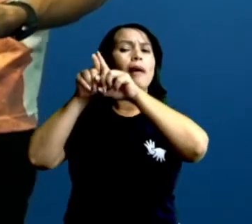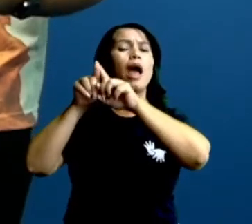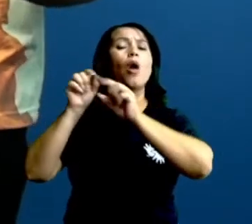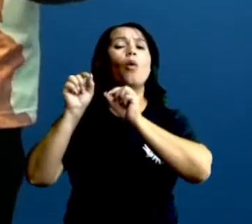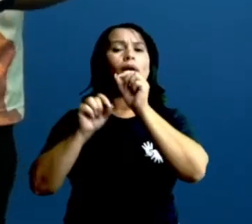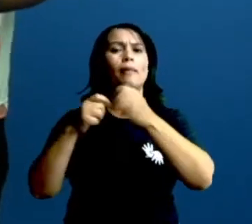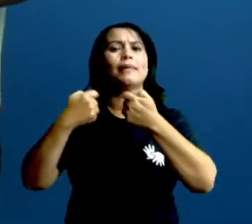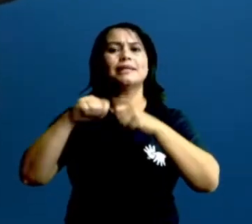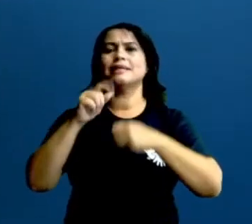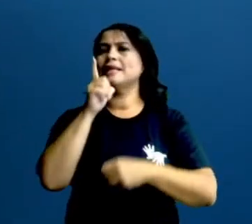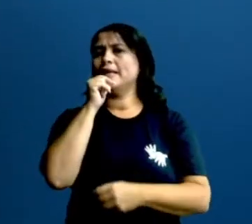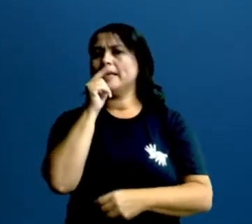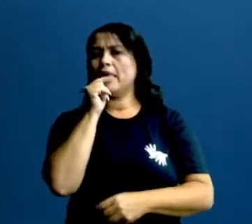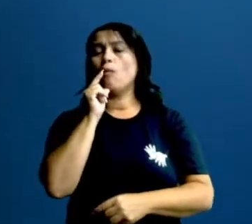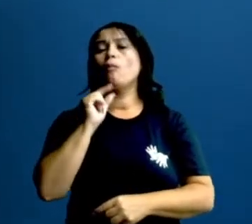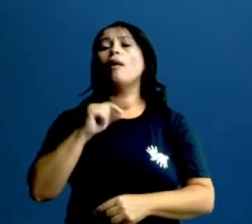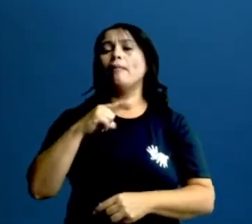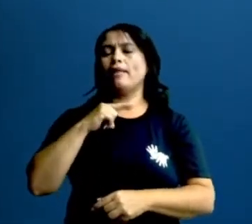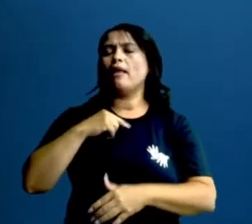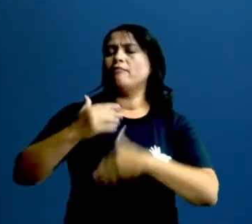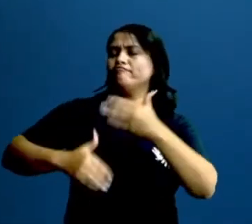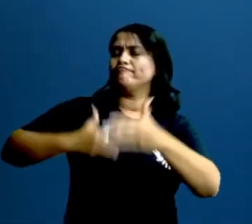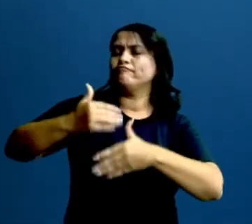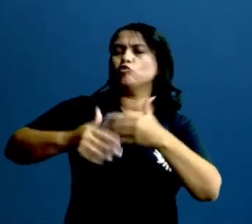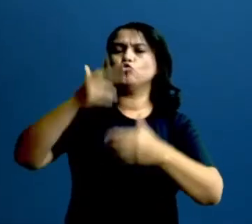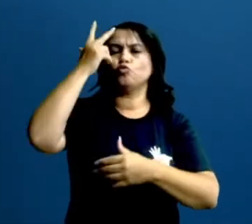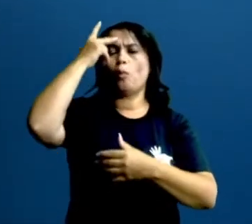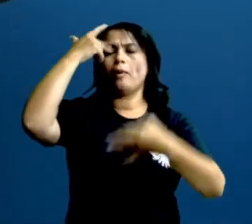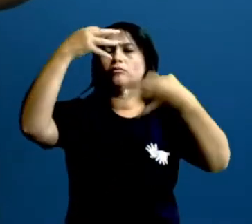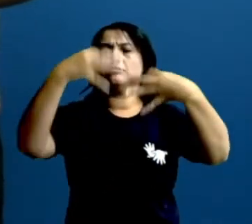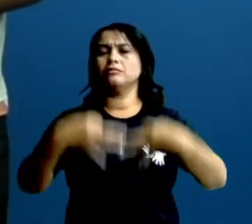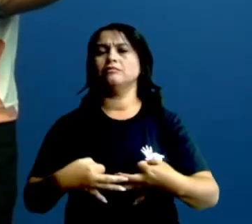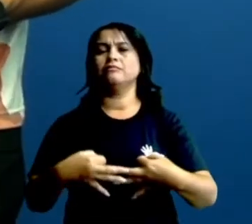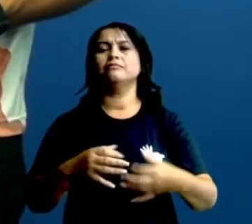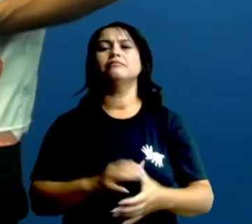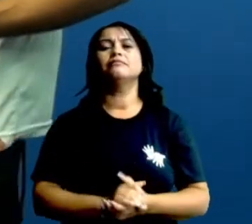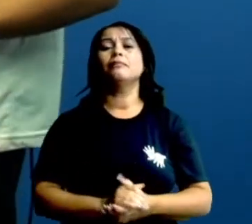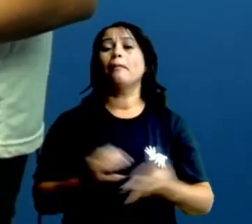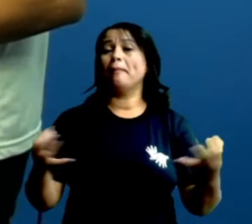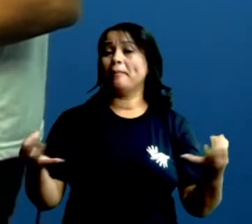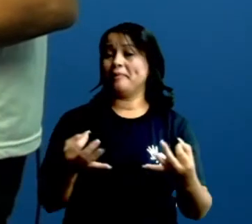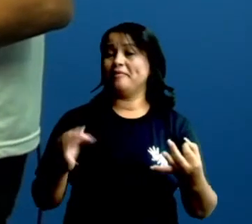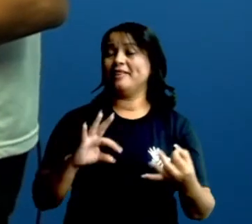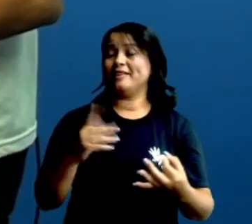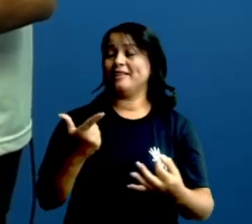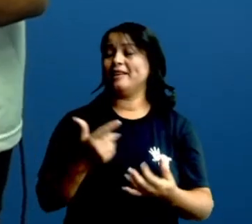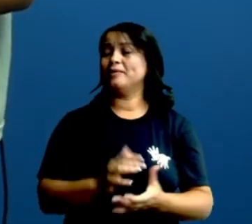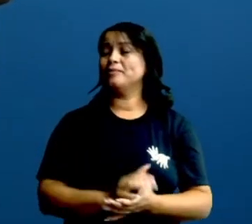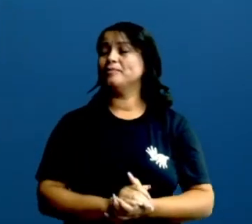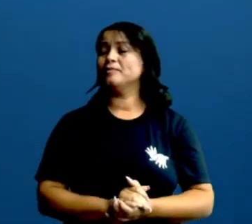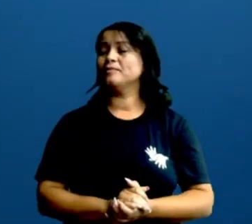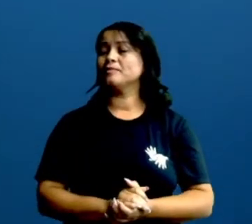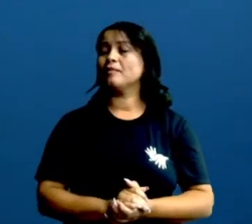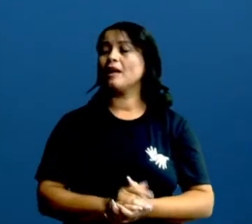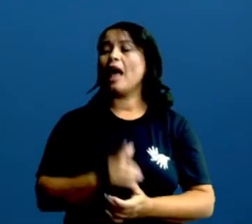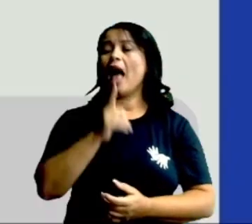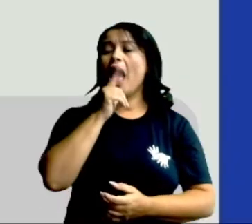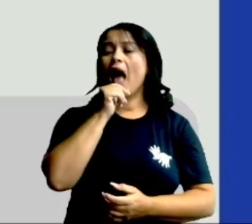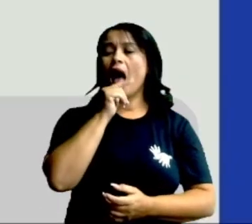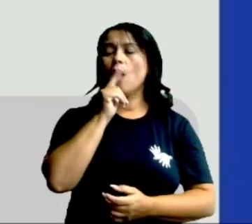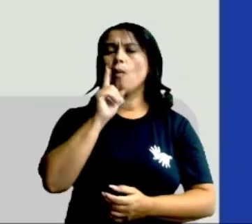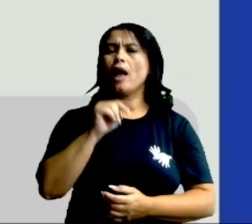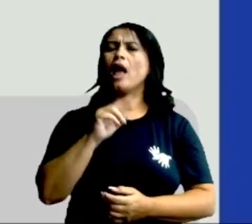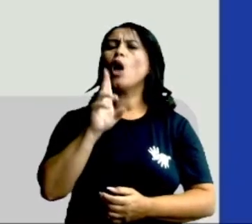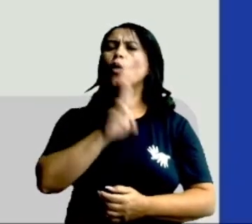eles precisam de água para funcionarem de forma correta, de forma perfeita, tá certo? A água é usada